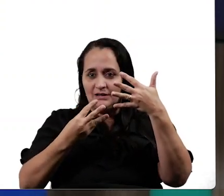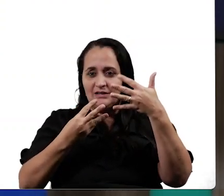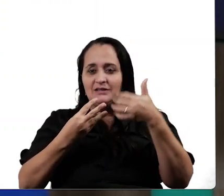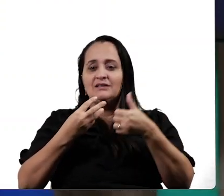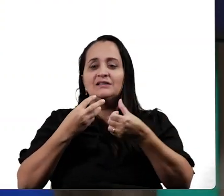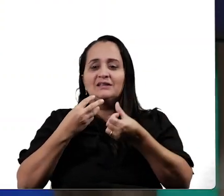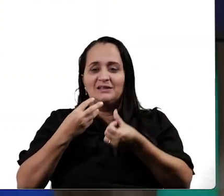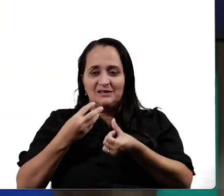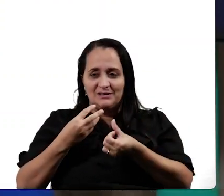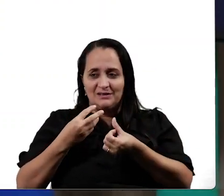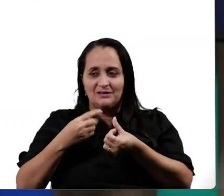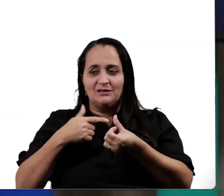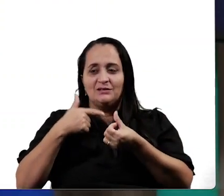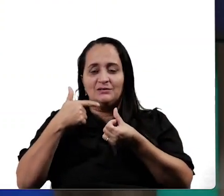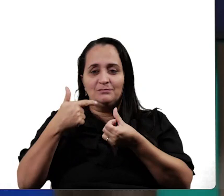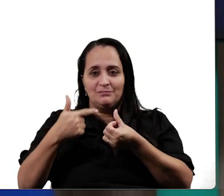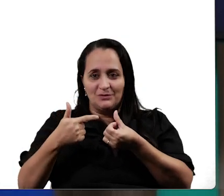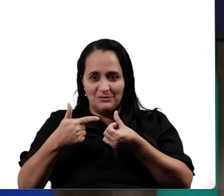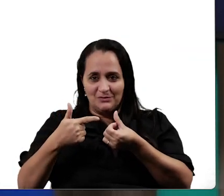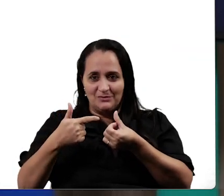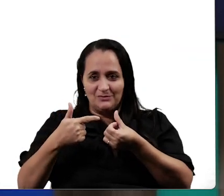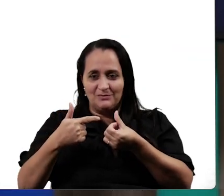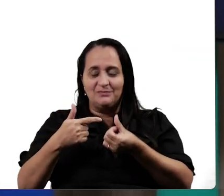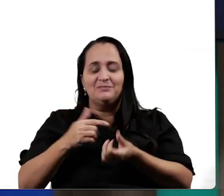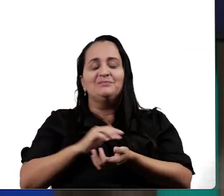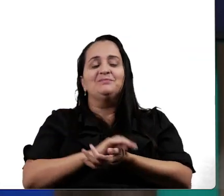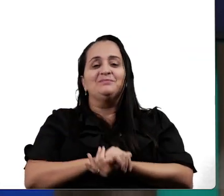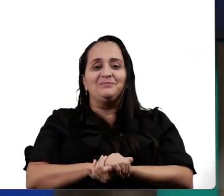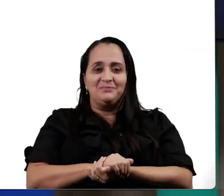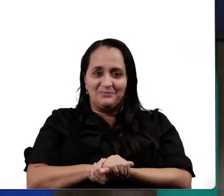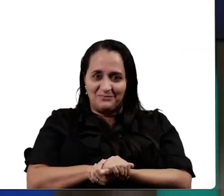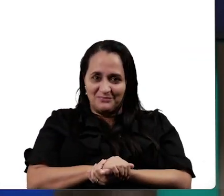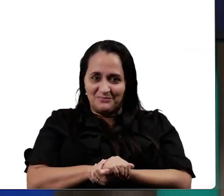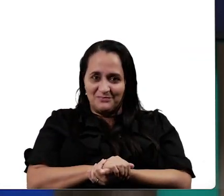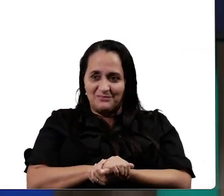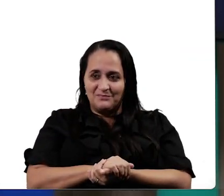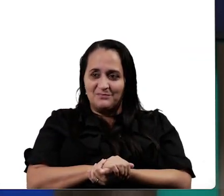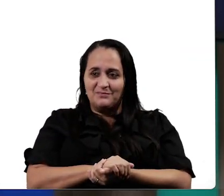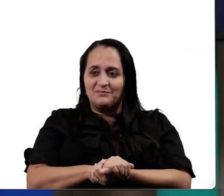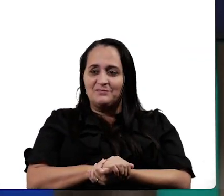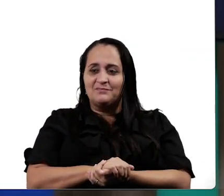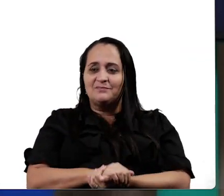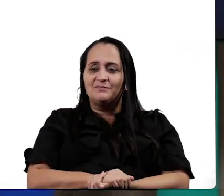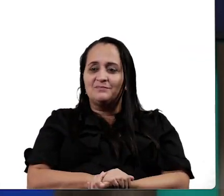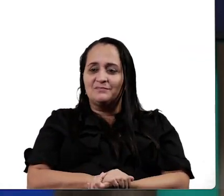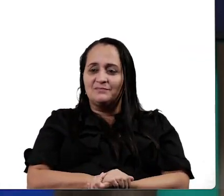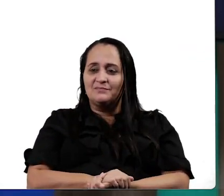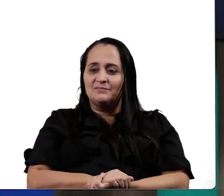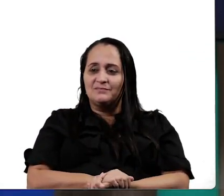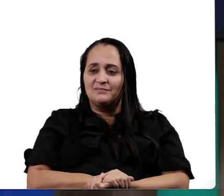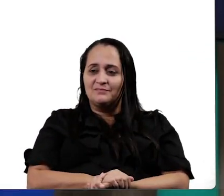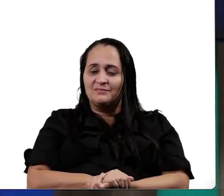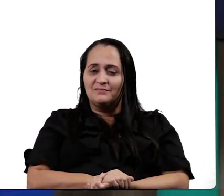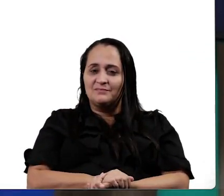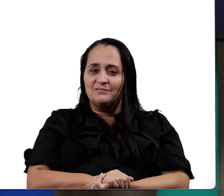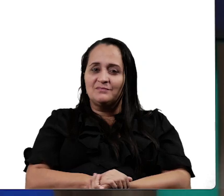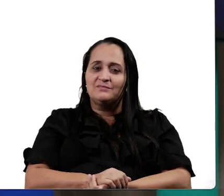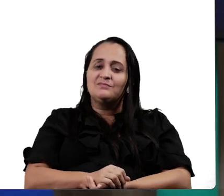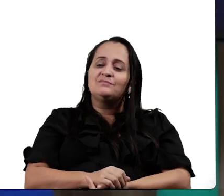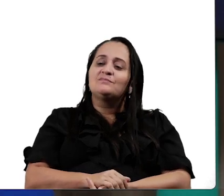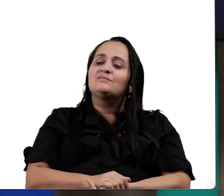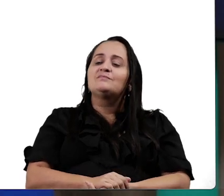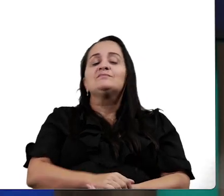sexta rodada dois pontos então quantas rodadas teve uma du 3